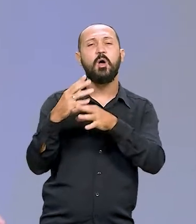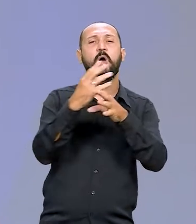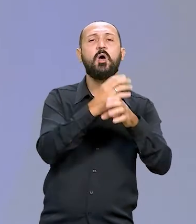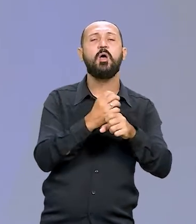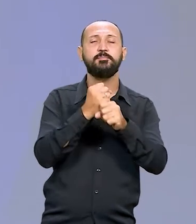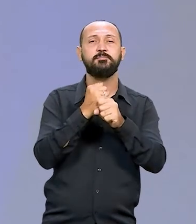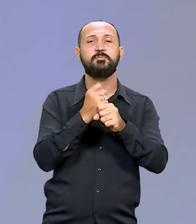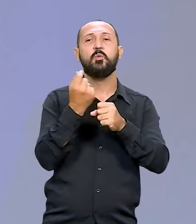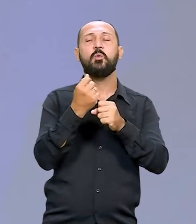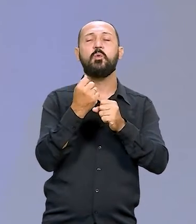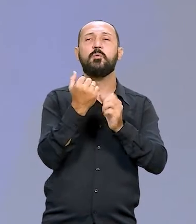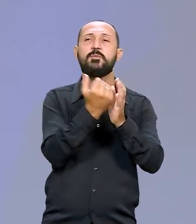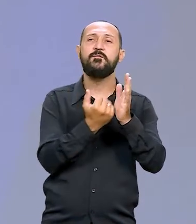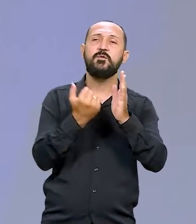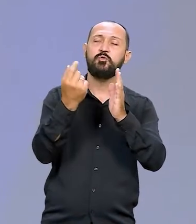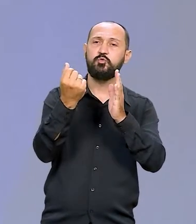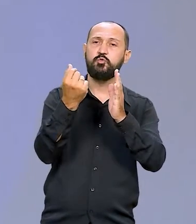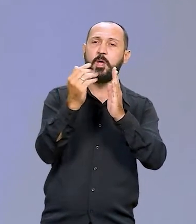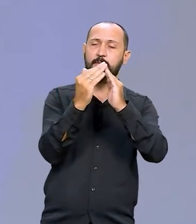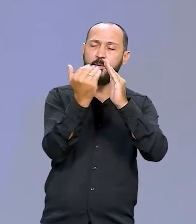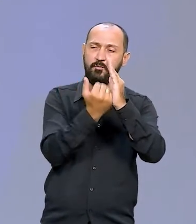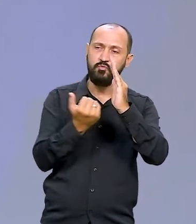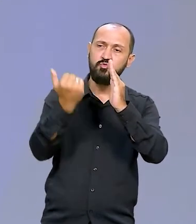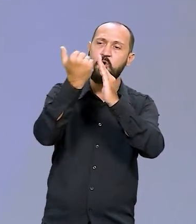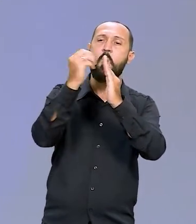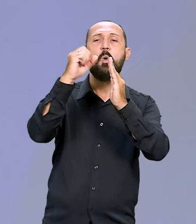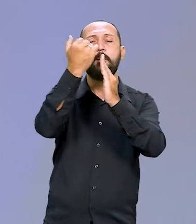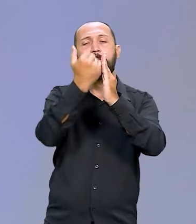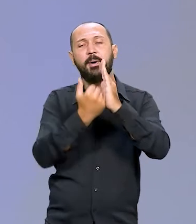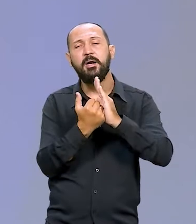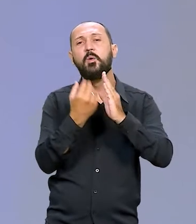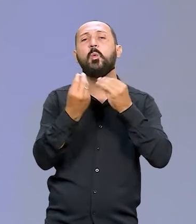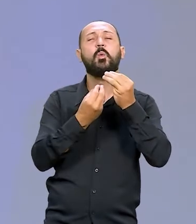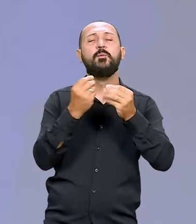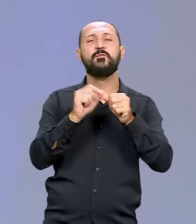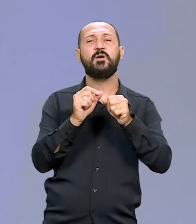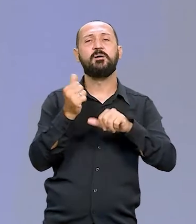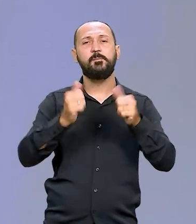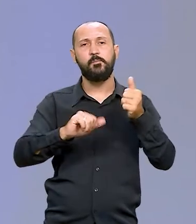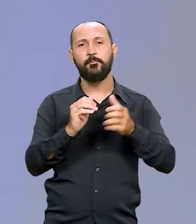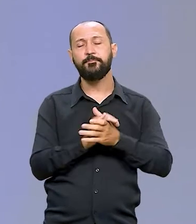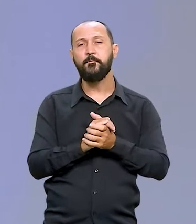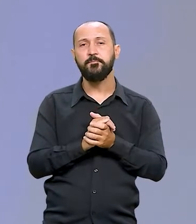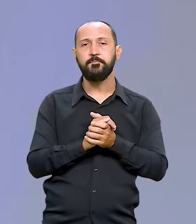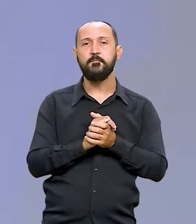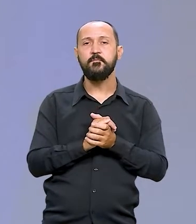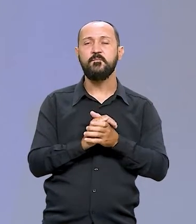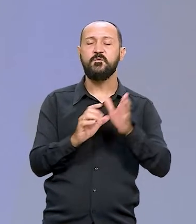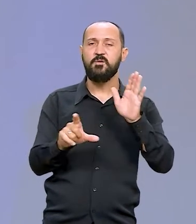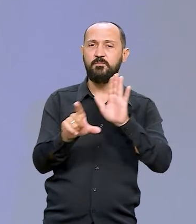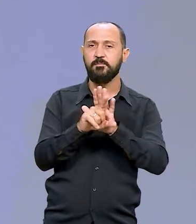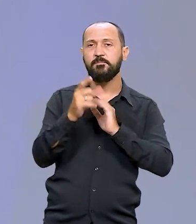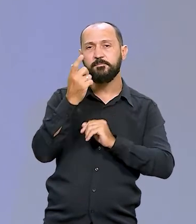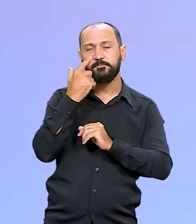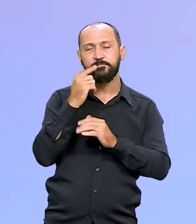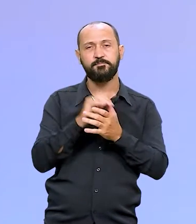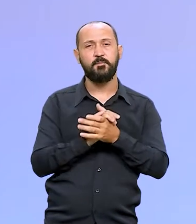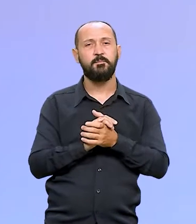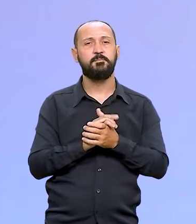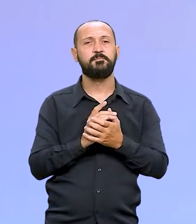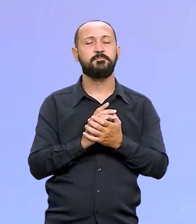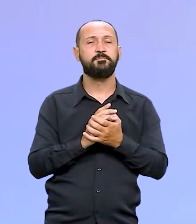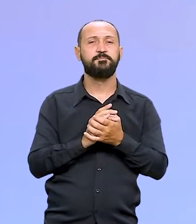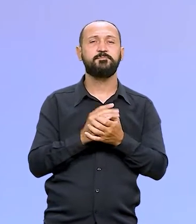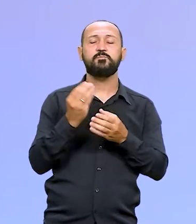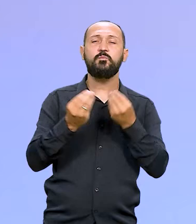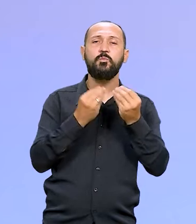tem que contabilizar também a questão da valorização ou desvalorização do imóvel. Como que fica essa questão? A lei previu isso? Então, o